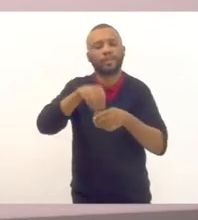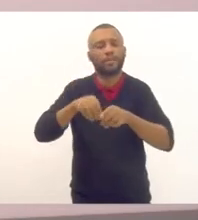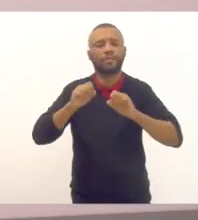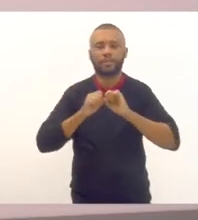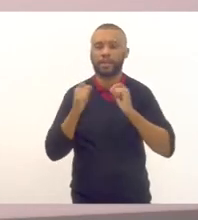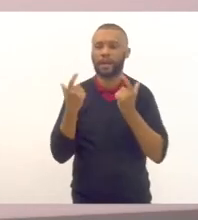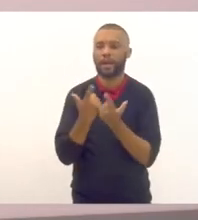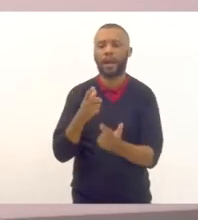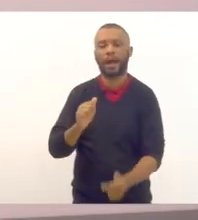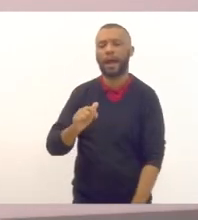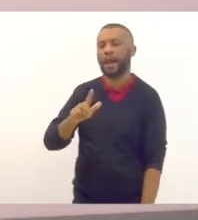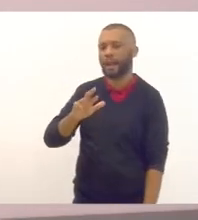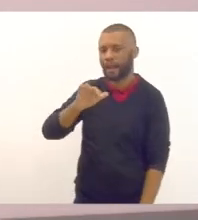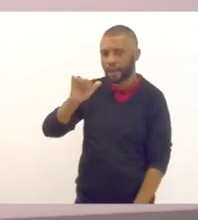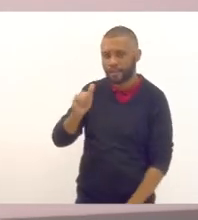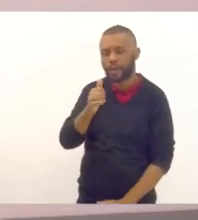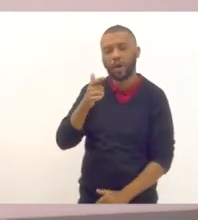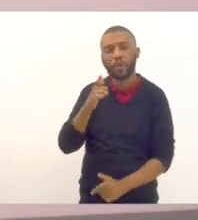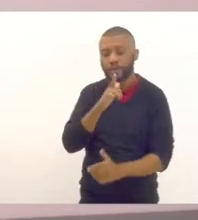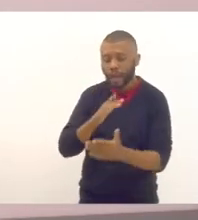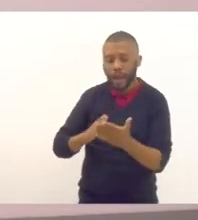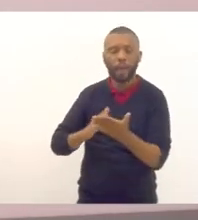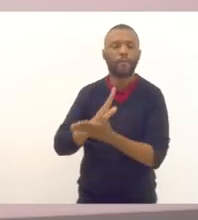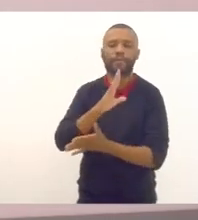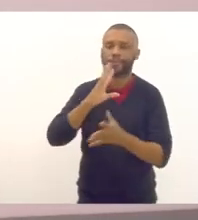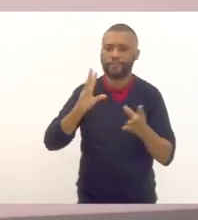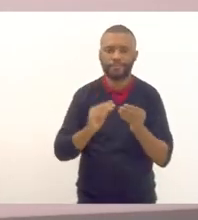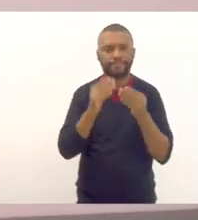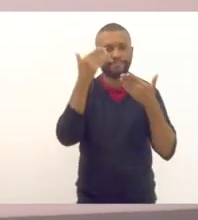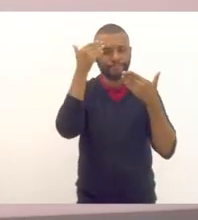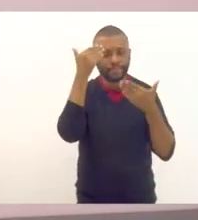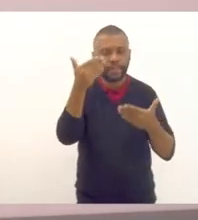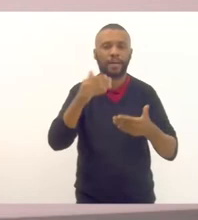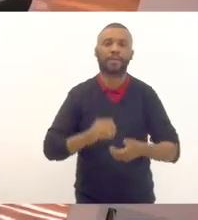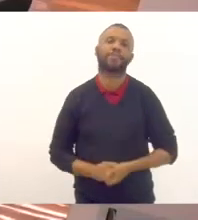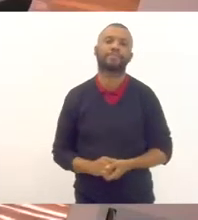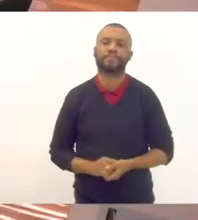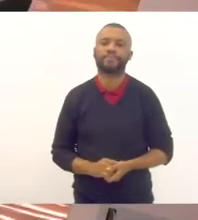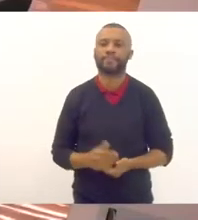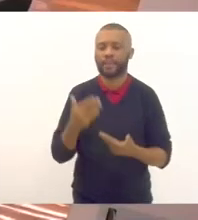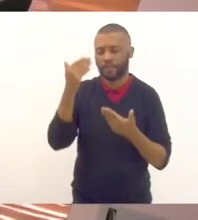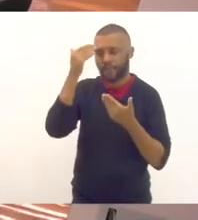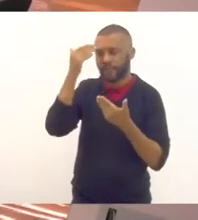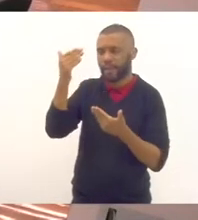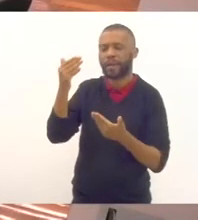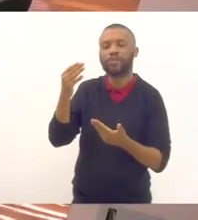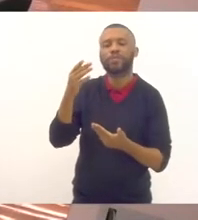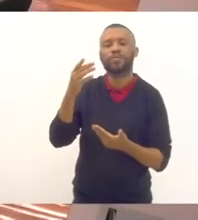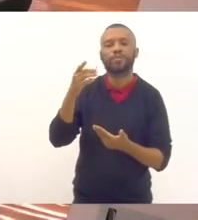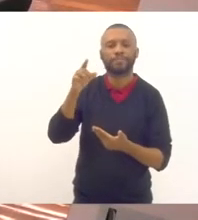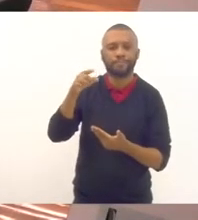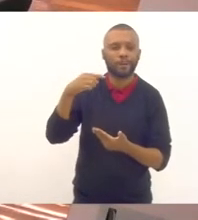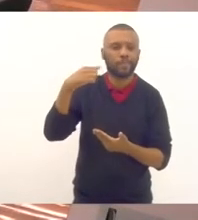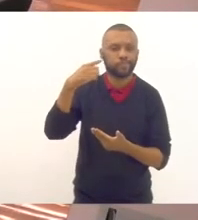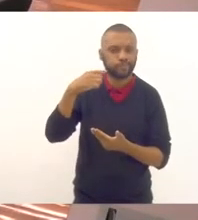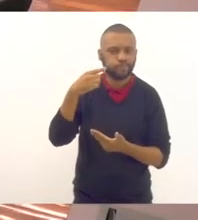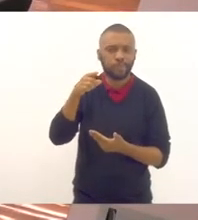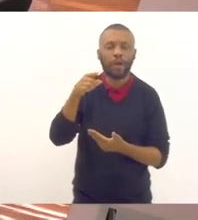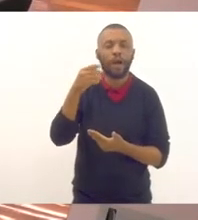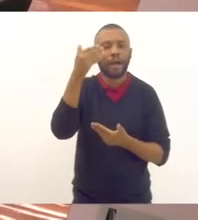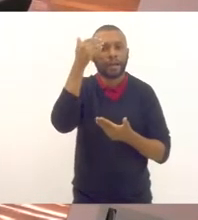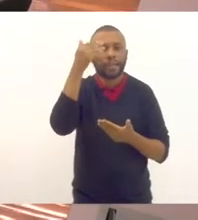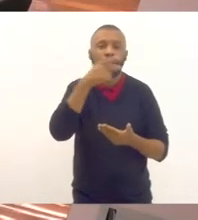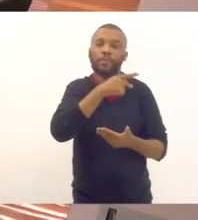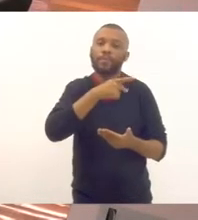que a gente consiga essa aprovação. Obrigado. Obrigado, doutor. Agradecendo também ao presidente André